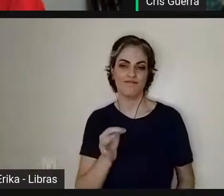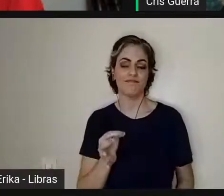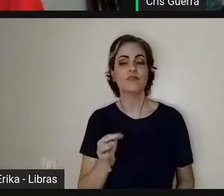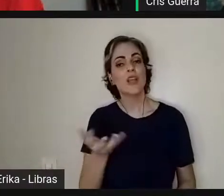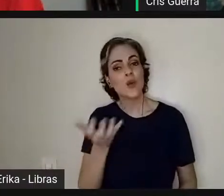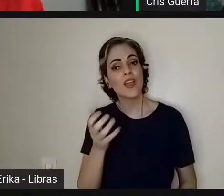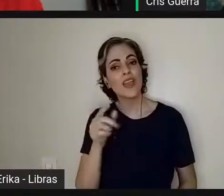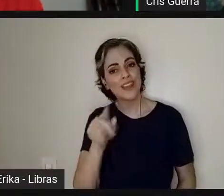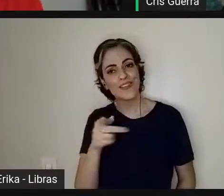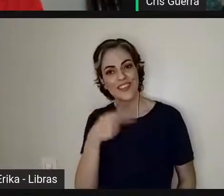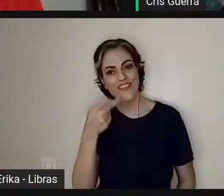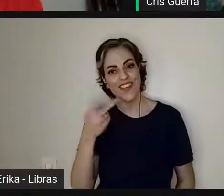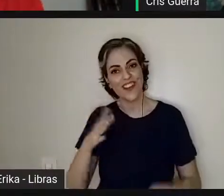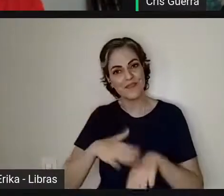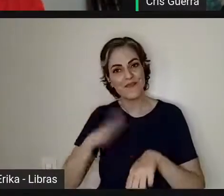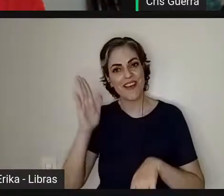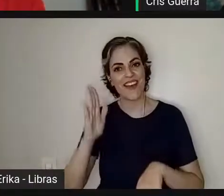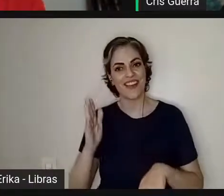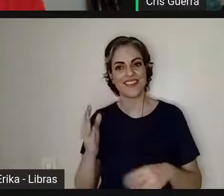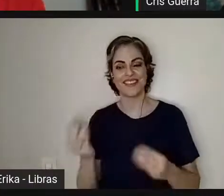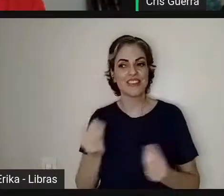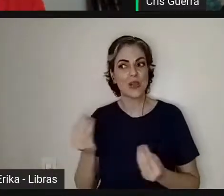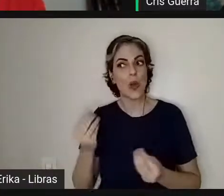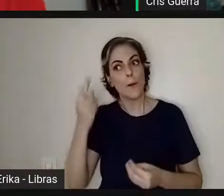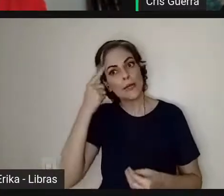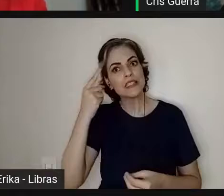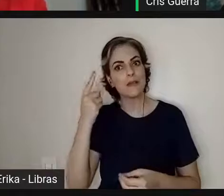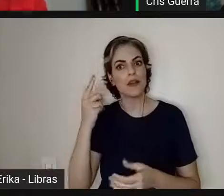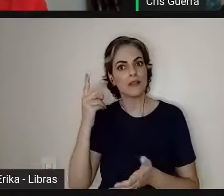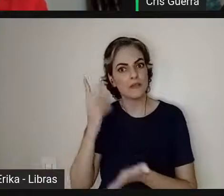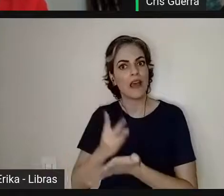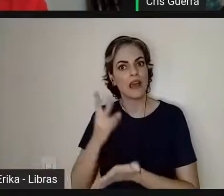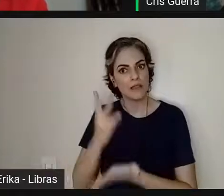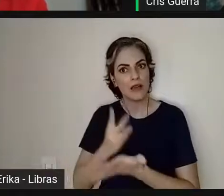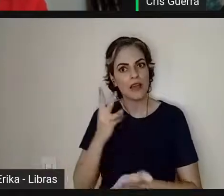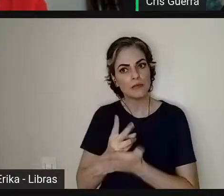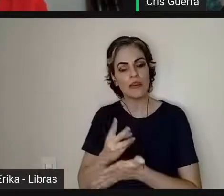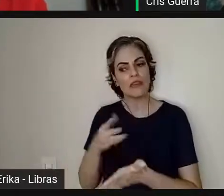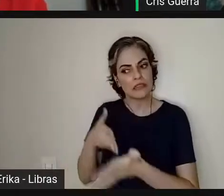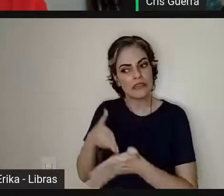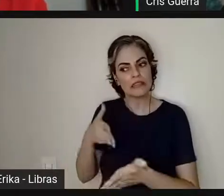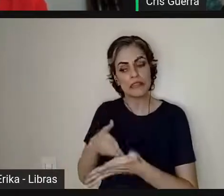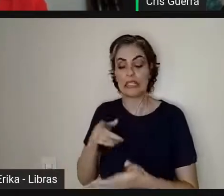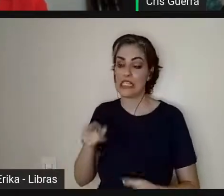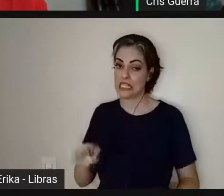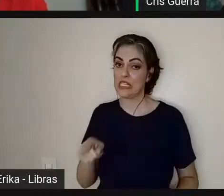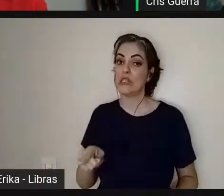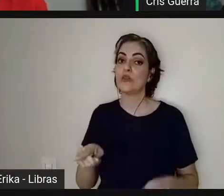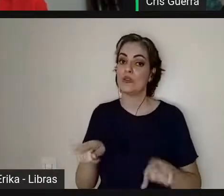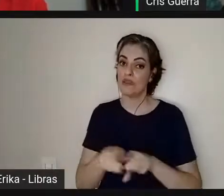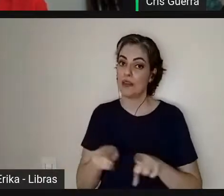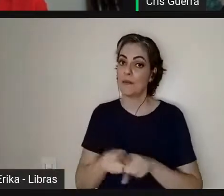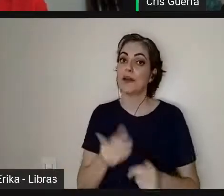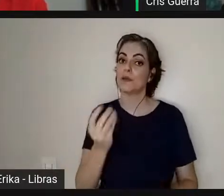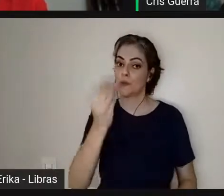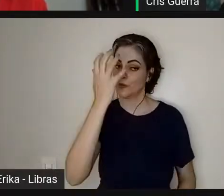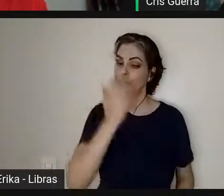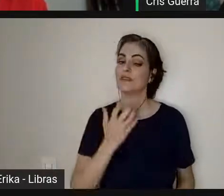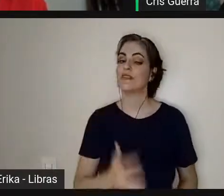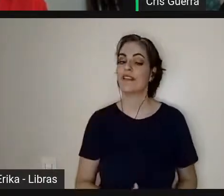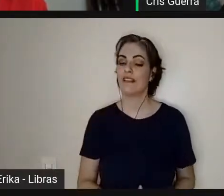pouquinho sobre isso, sobre a rigidez de pensamento, né? Também que é uma outra questão muito, muito séria, né?